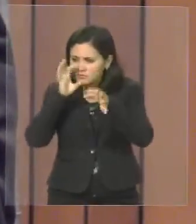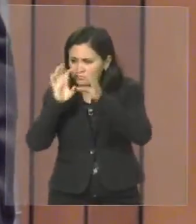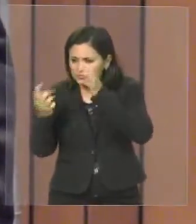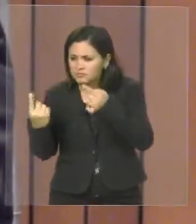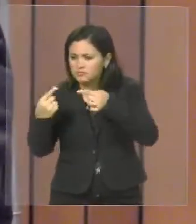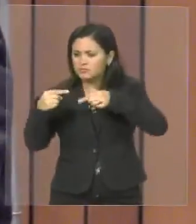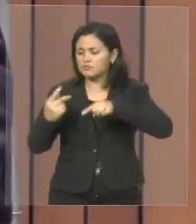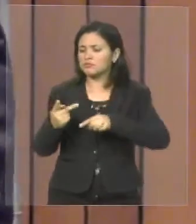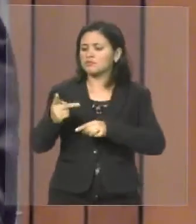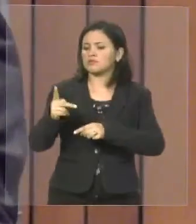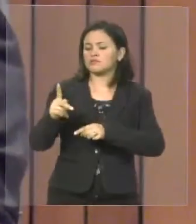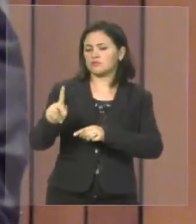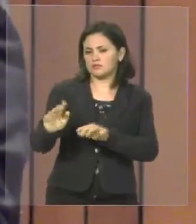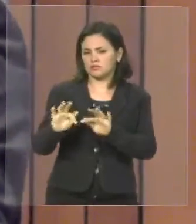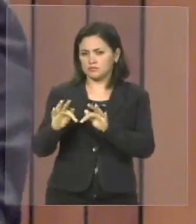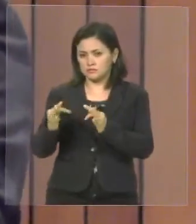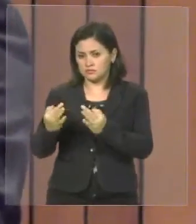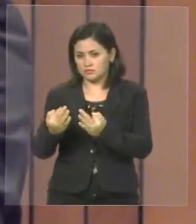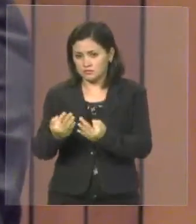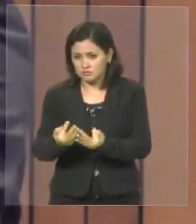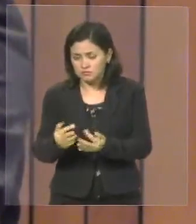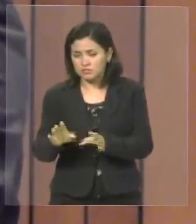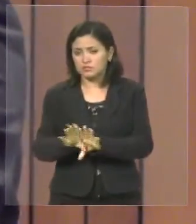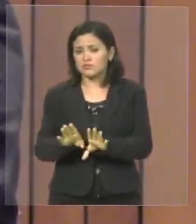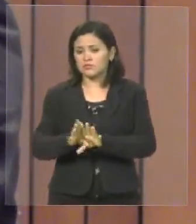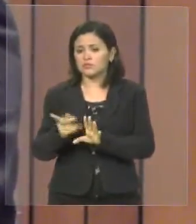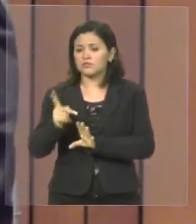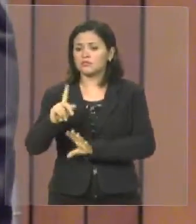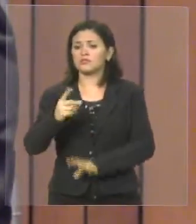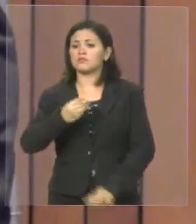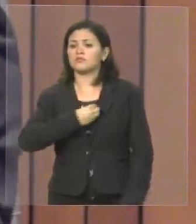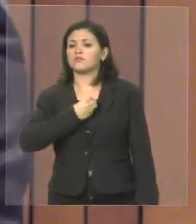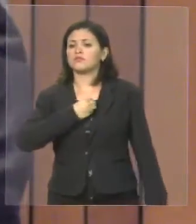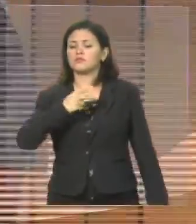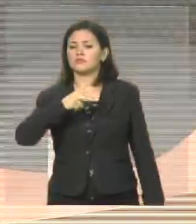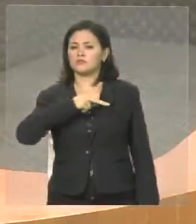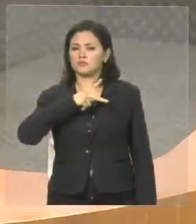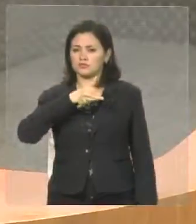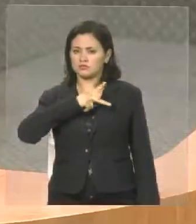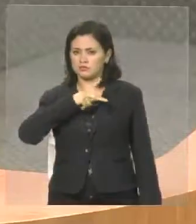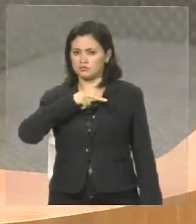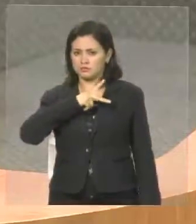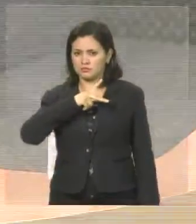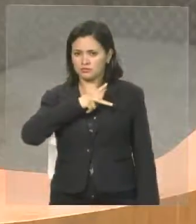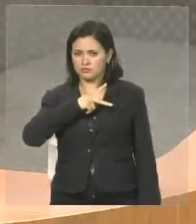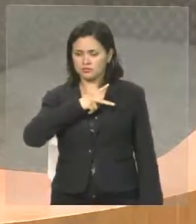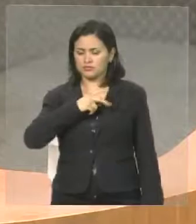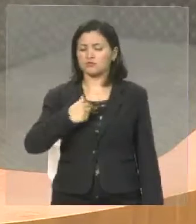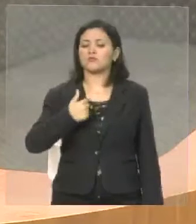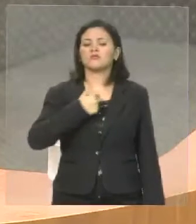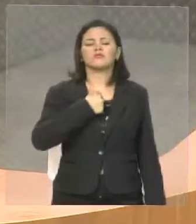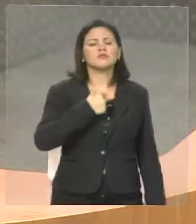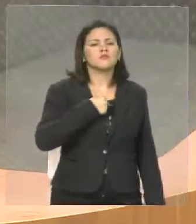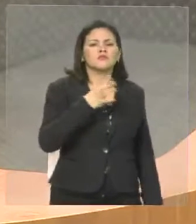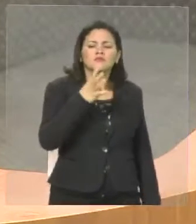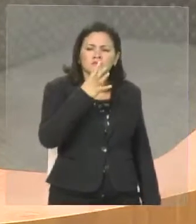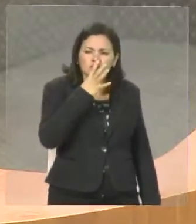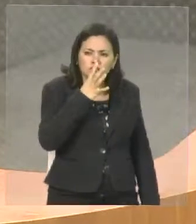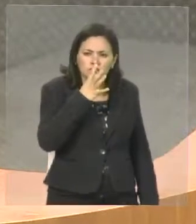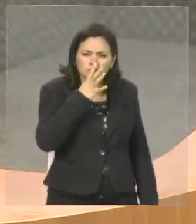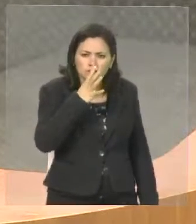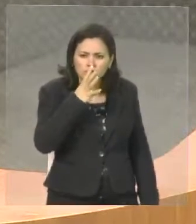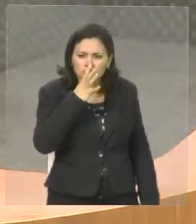família, a vida em particular. Da mesma forma, eu acompanhei atentamente os 2 últimos anos em São